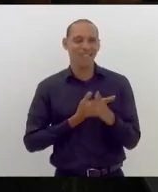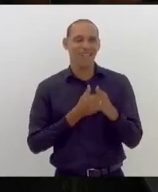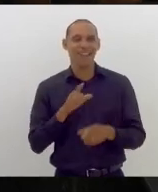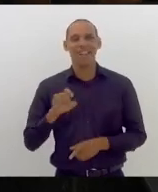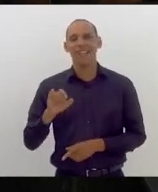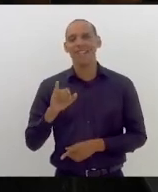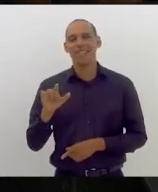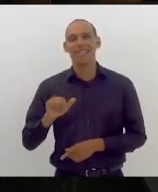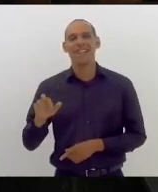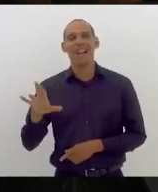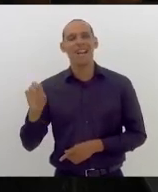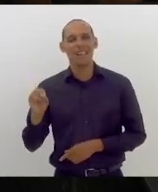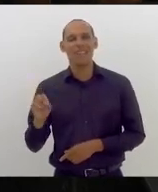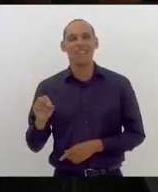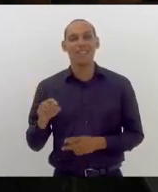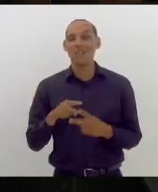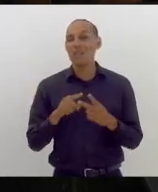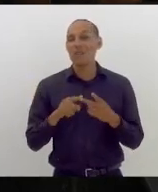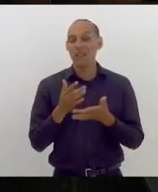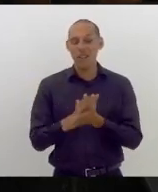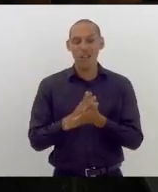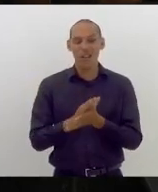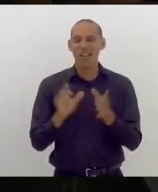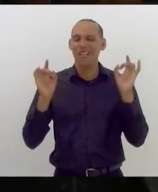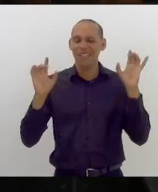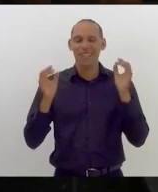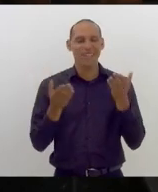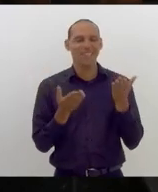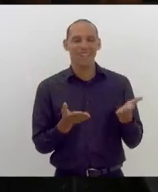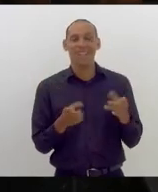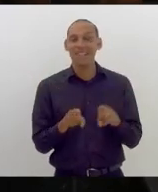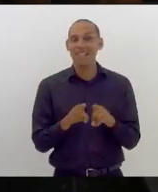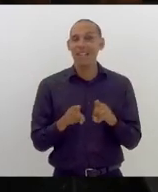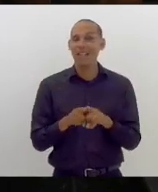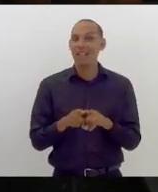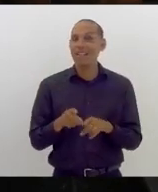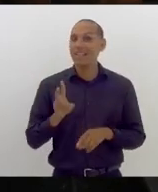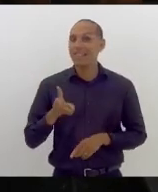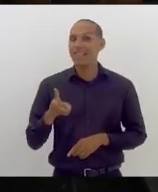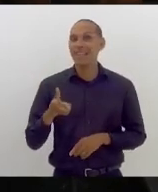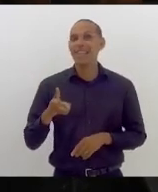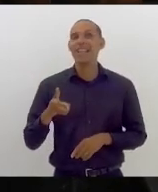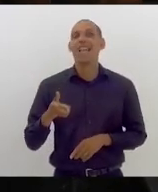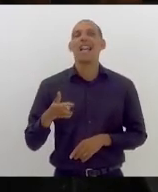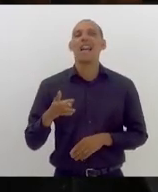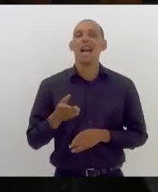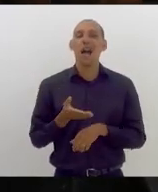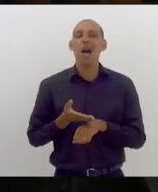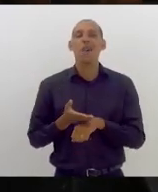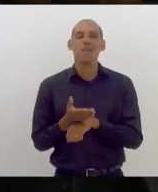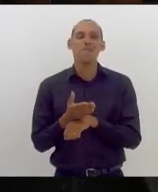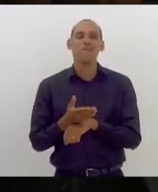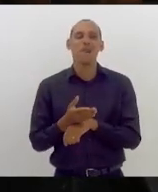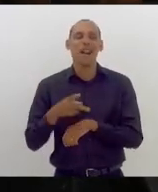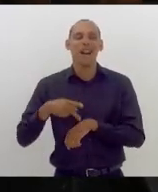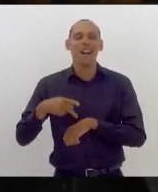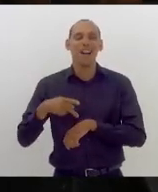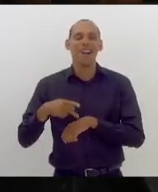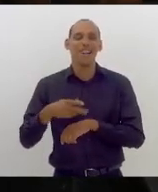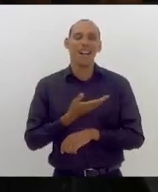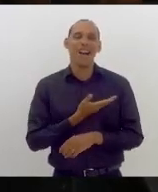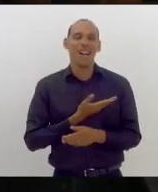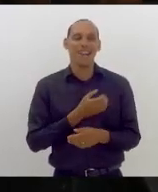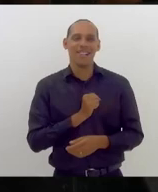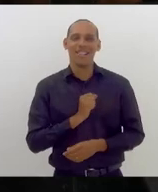eu tenho hoje duas escolas especiais, não esquecendo sempre que a Porra da Pedra vive também no meu coração, para os amigos aqui de São